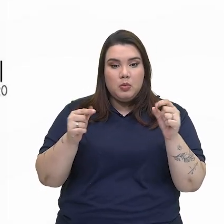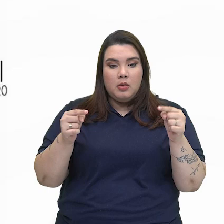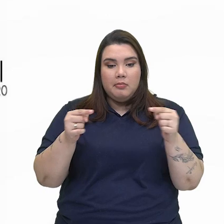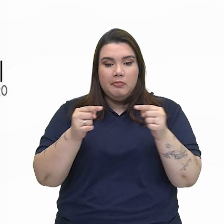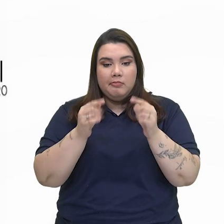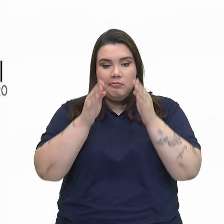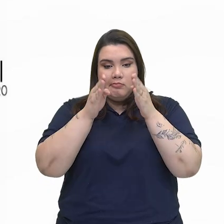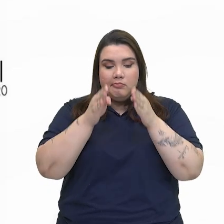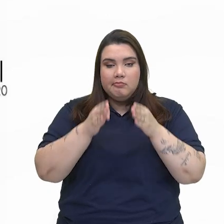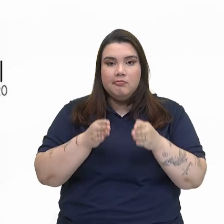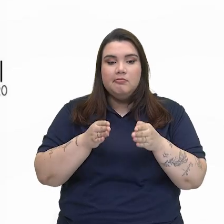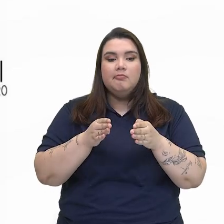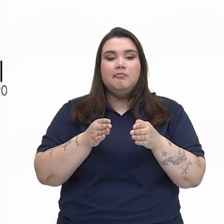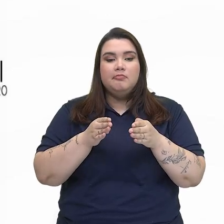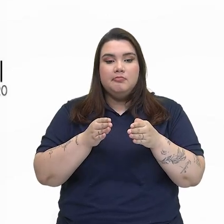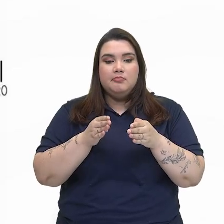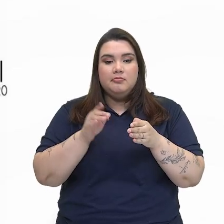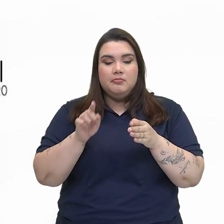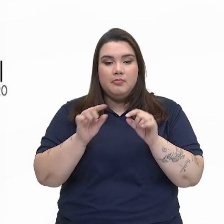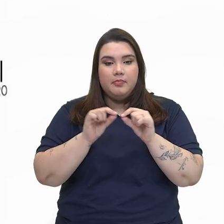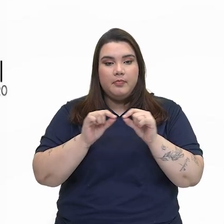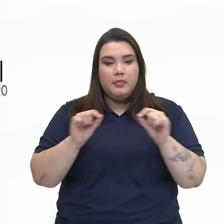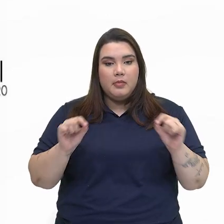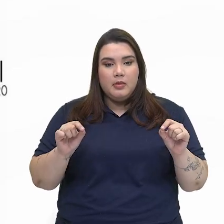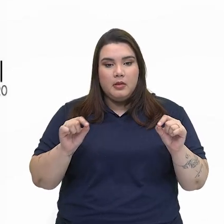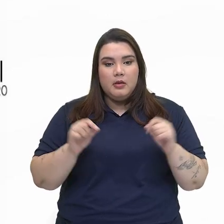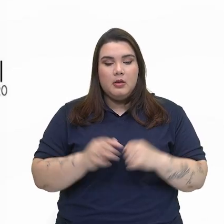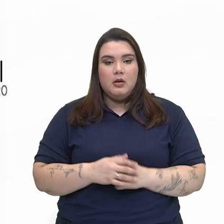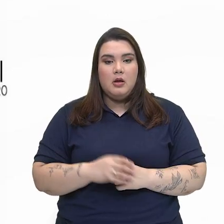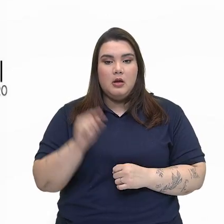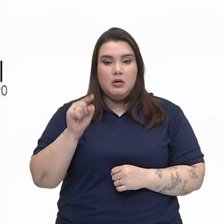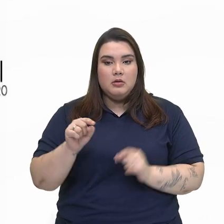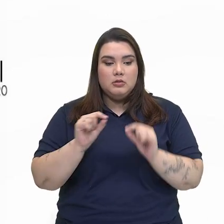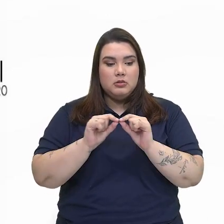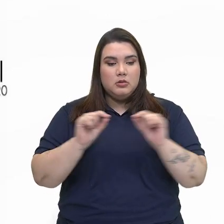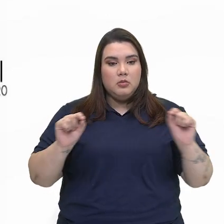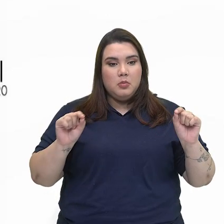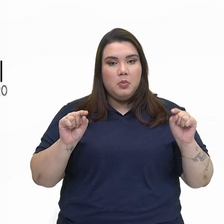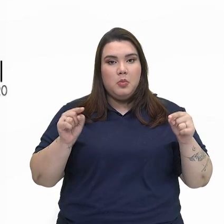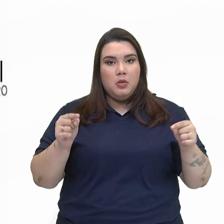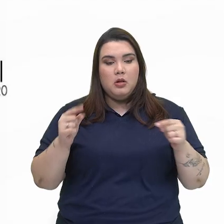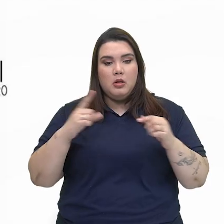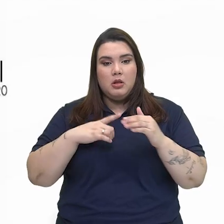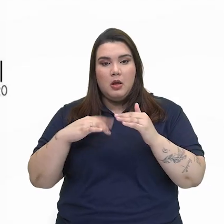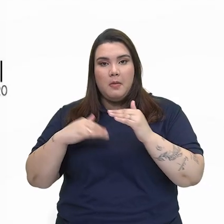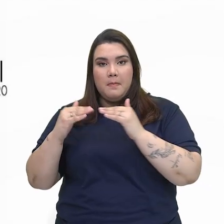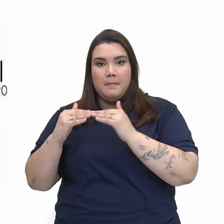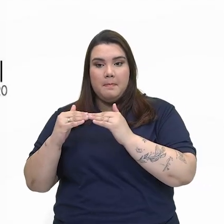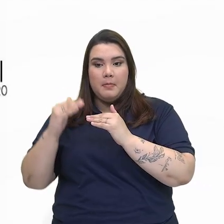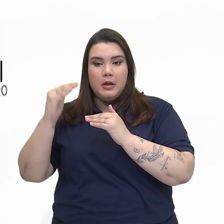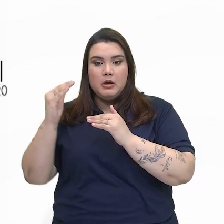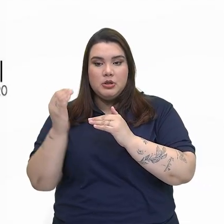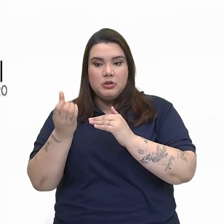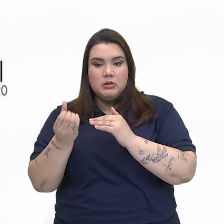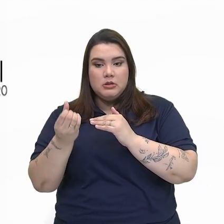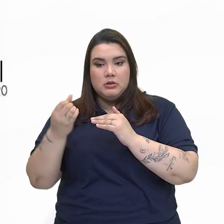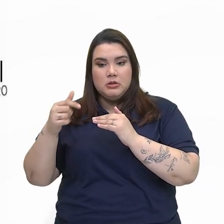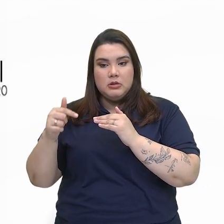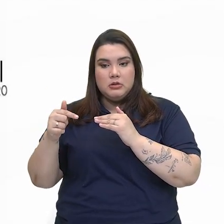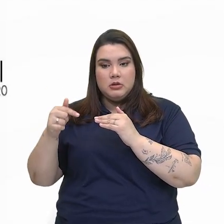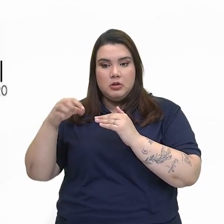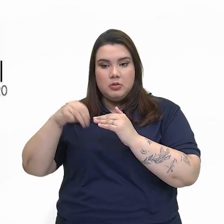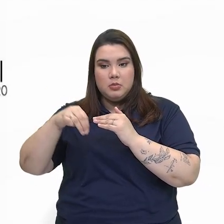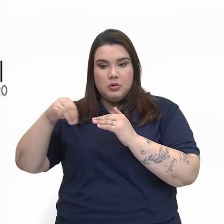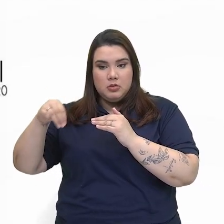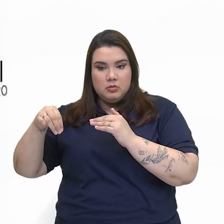vou ter que, nessa medida, olha, como está escrito aqui, esse segmento de reta, ele tem mais de 67 milímetros,